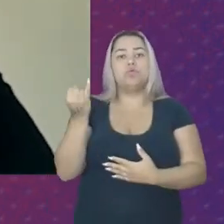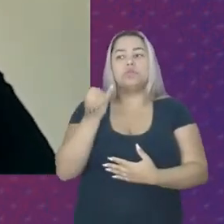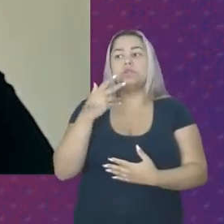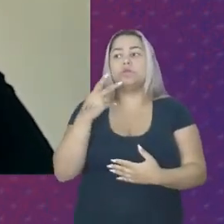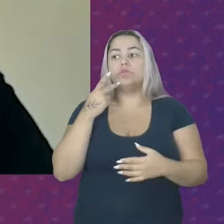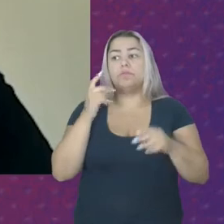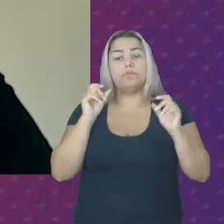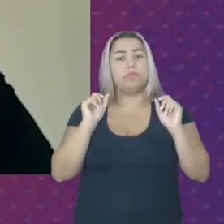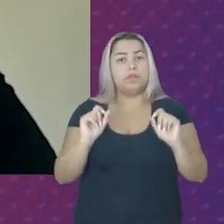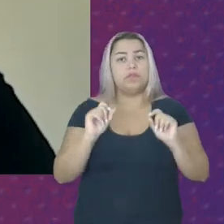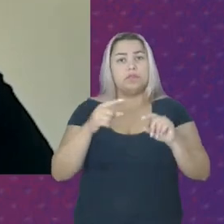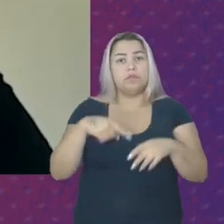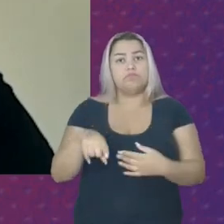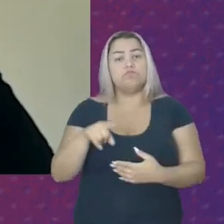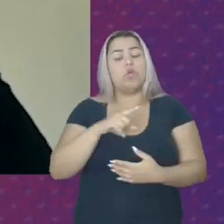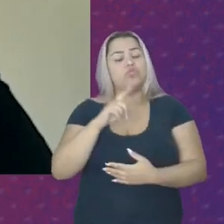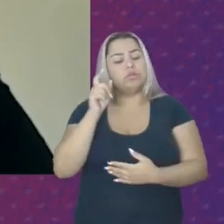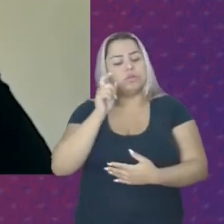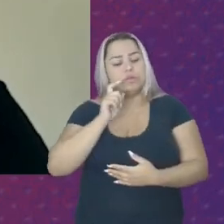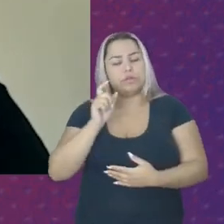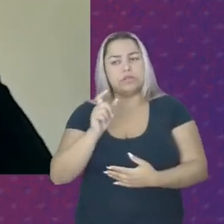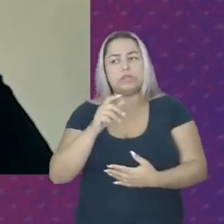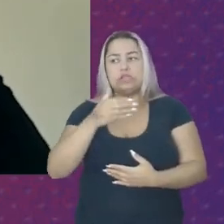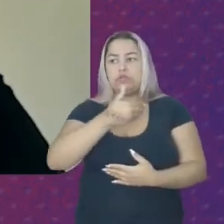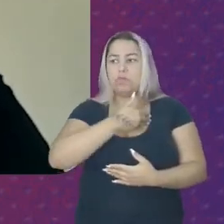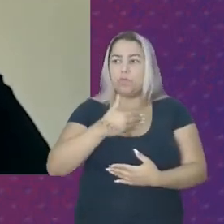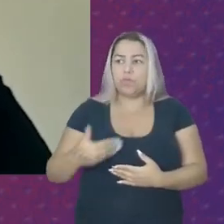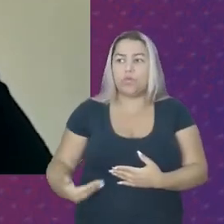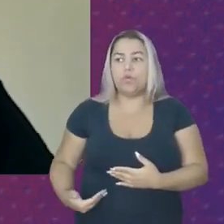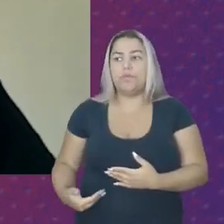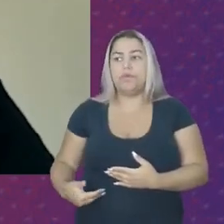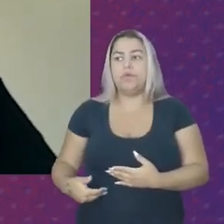gente trate desses assuntos de interesse público,